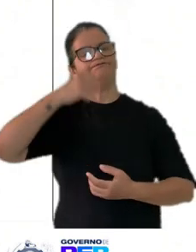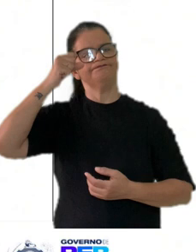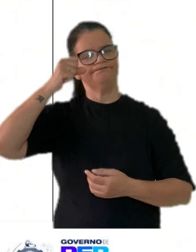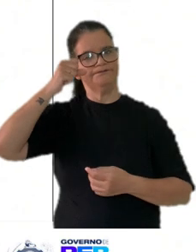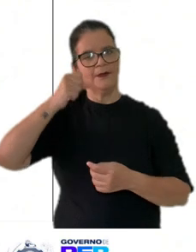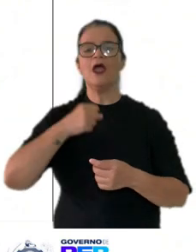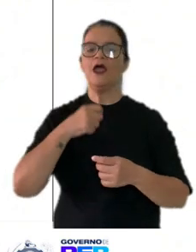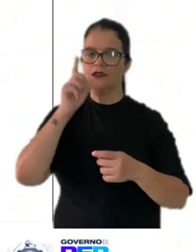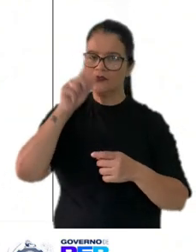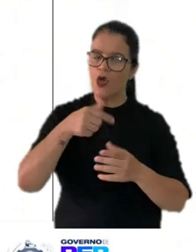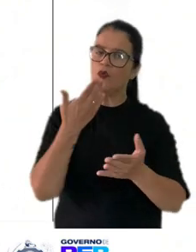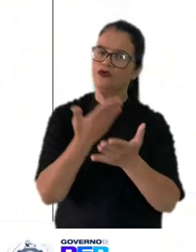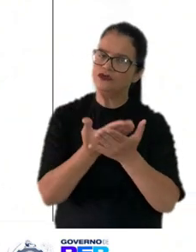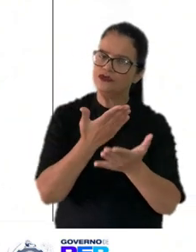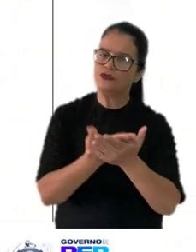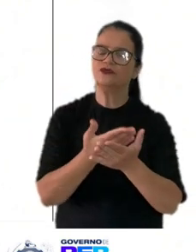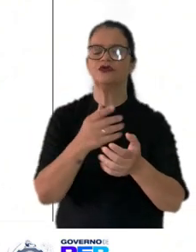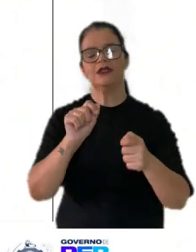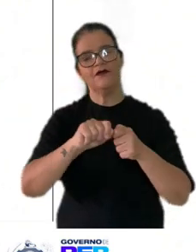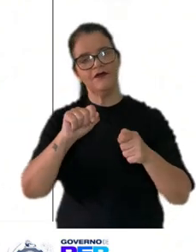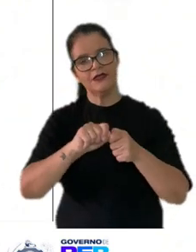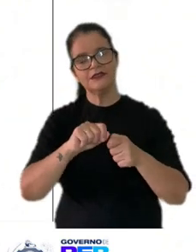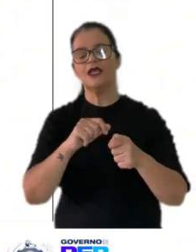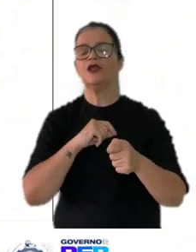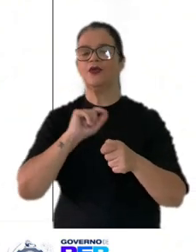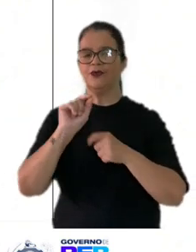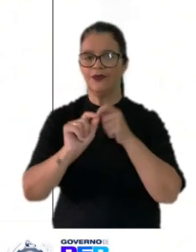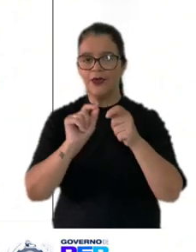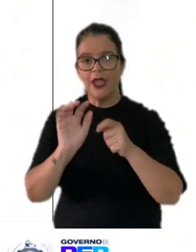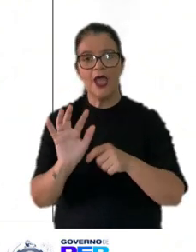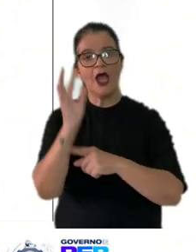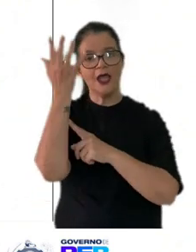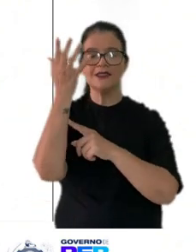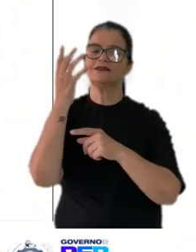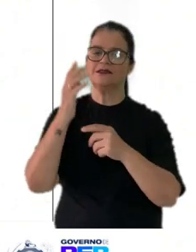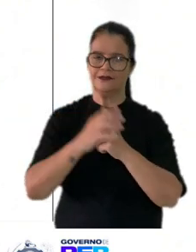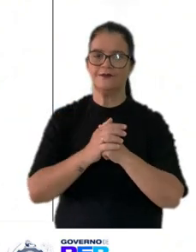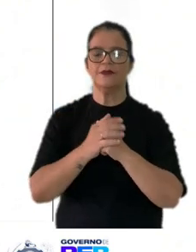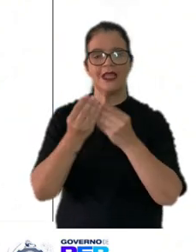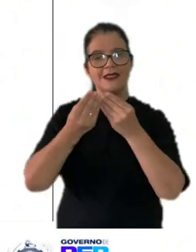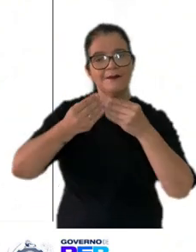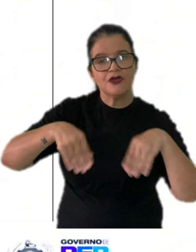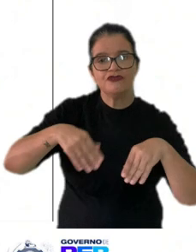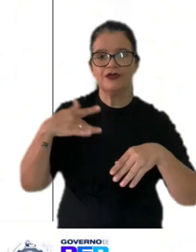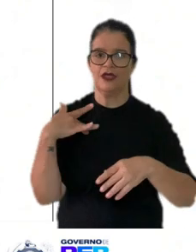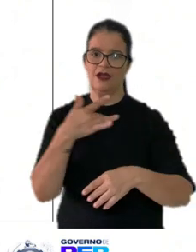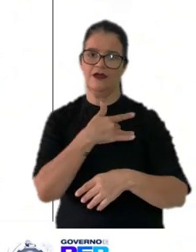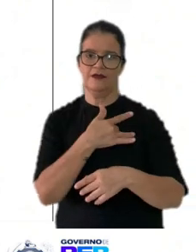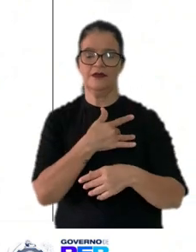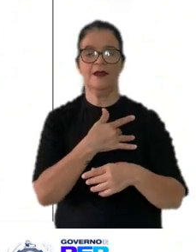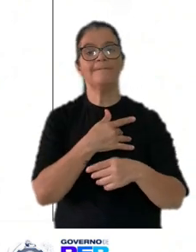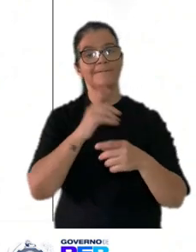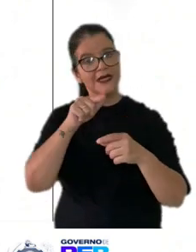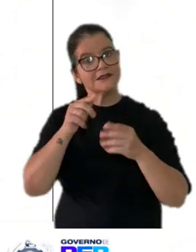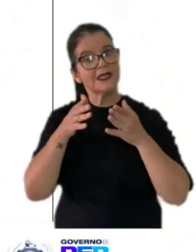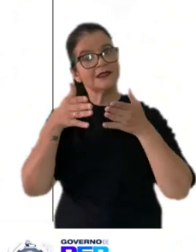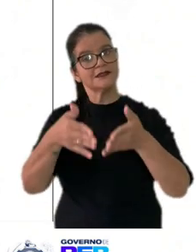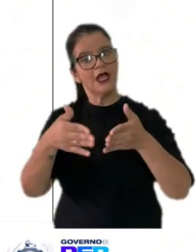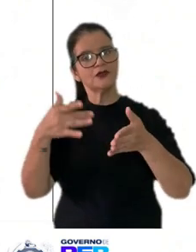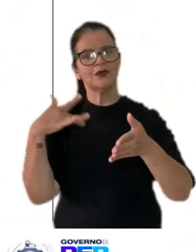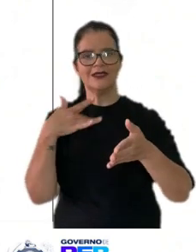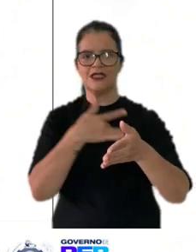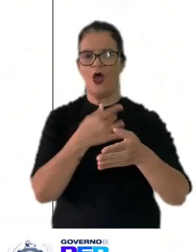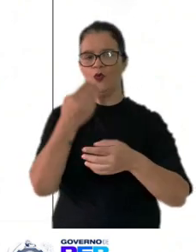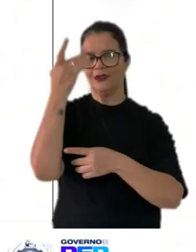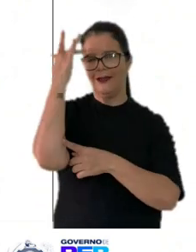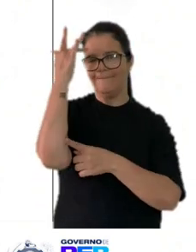impactos desses desastres na vida das pessoas né e pra ser mais exato na saúde mental delas people as pessoas que